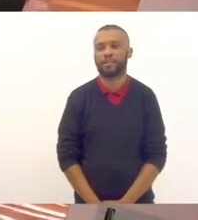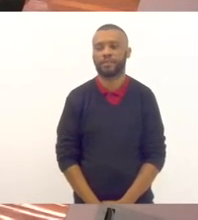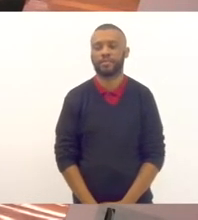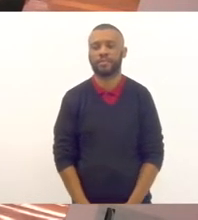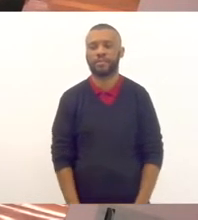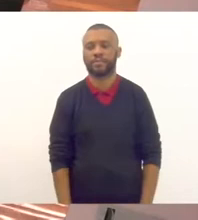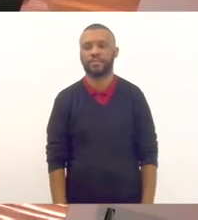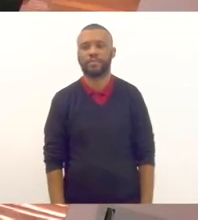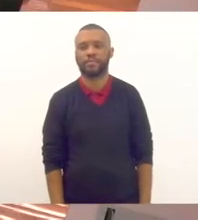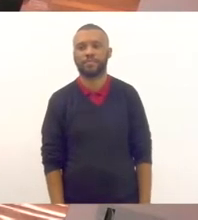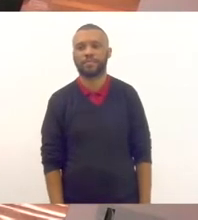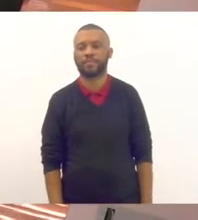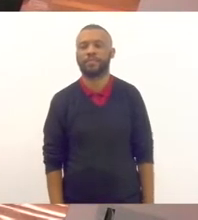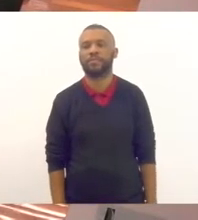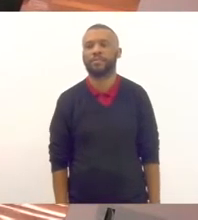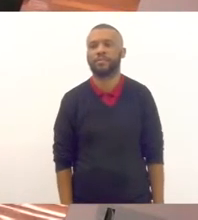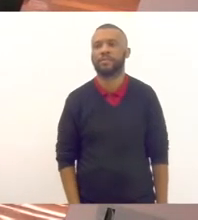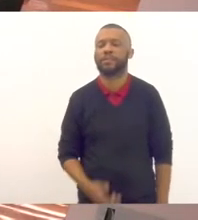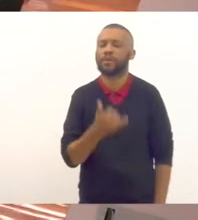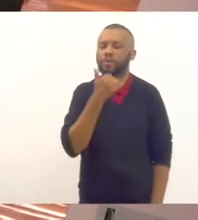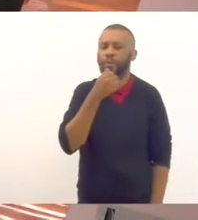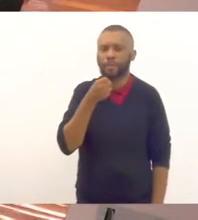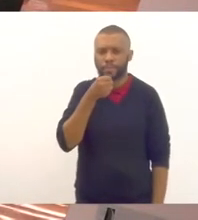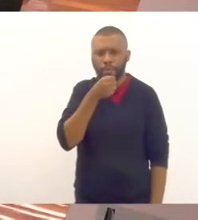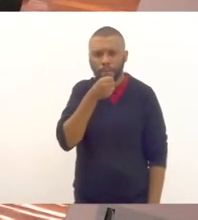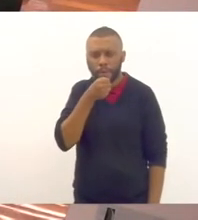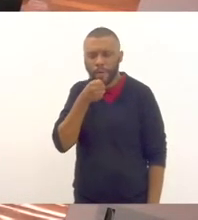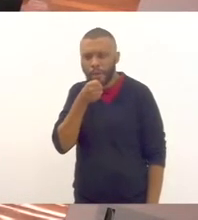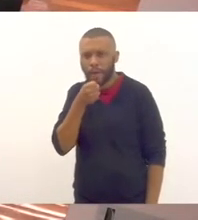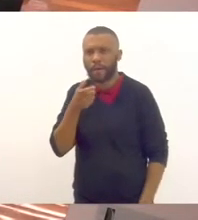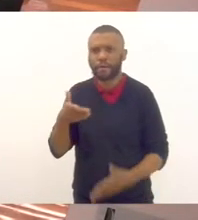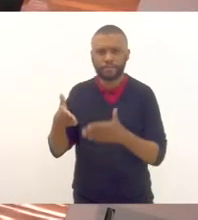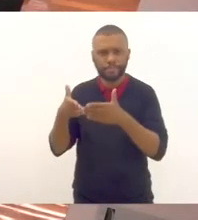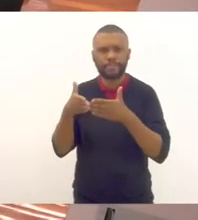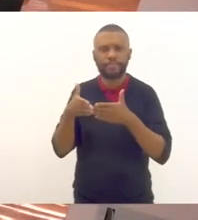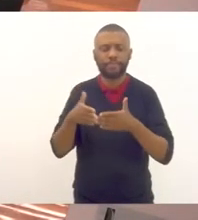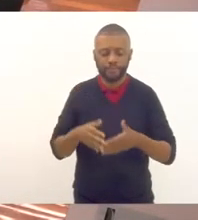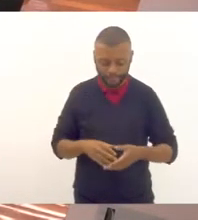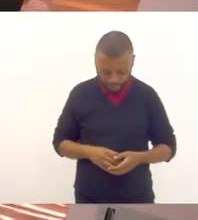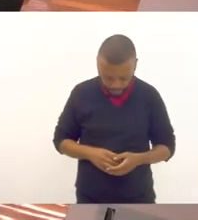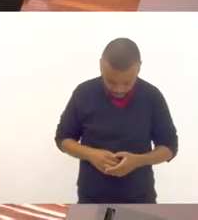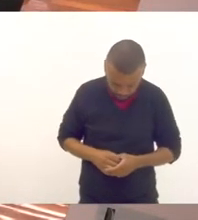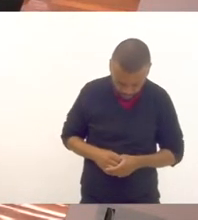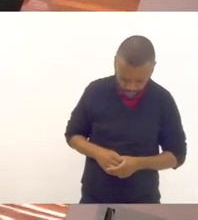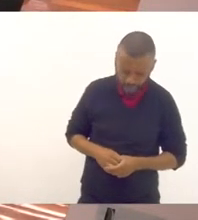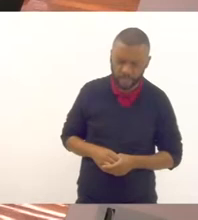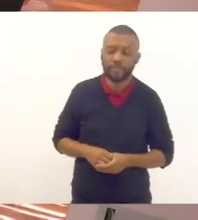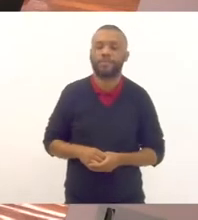Microfone para ele, por gentileza. Isso.